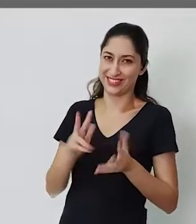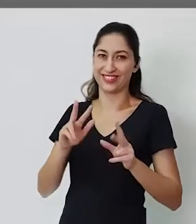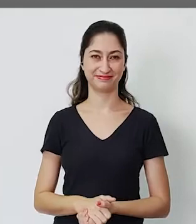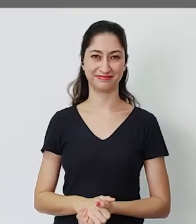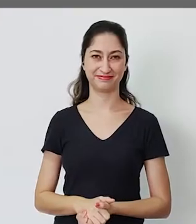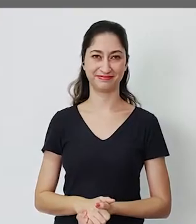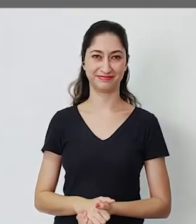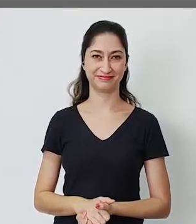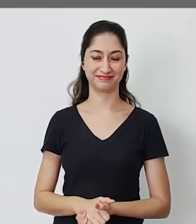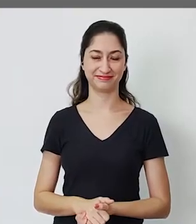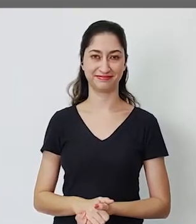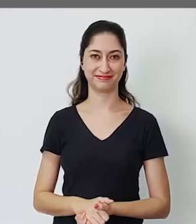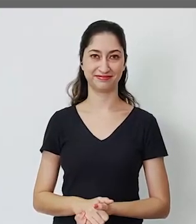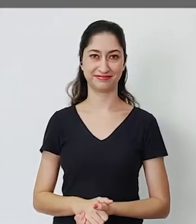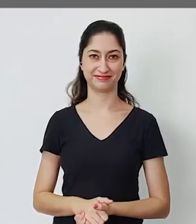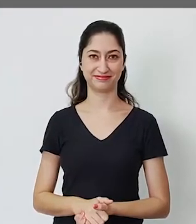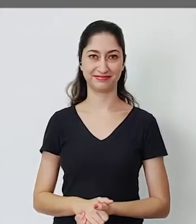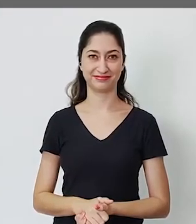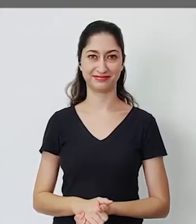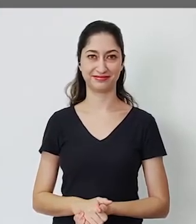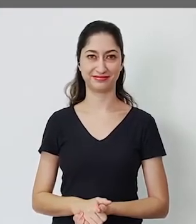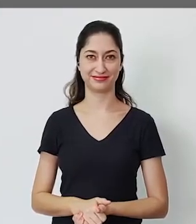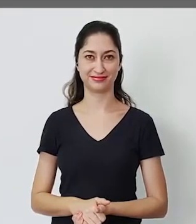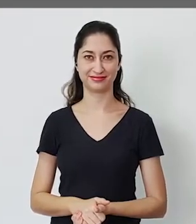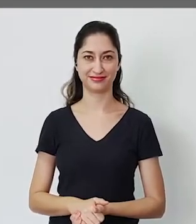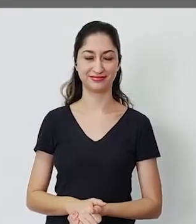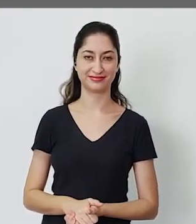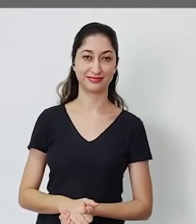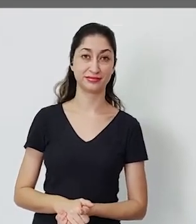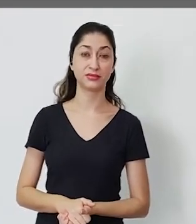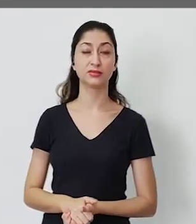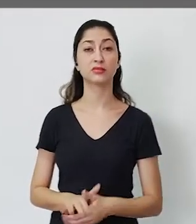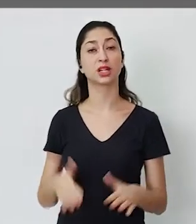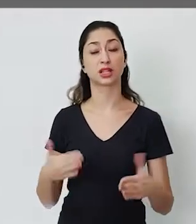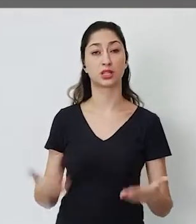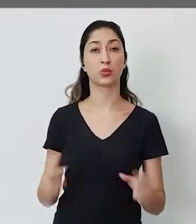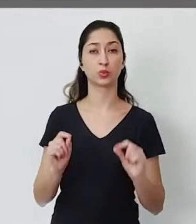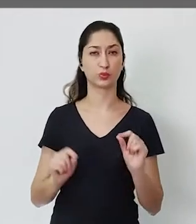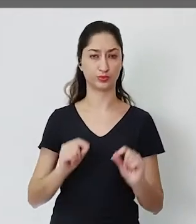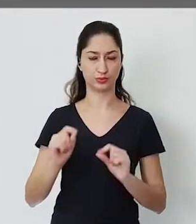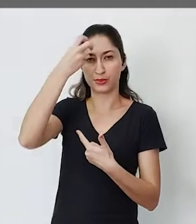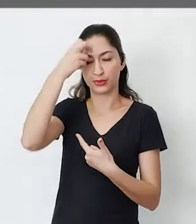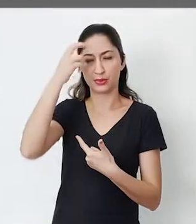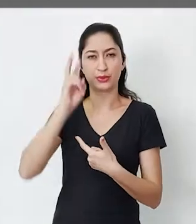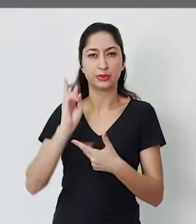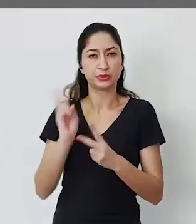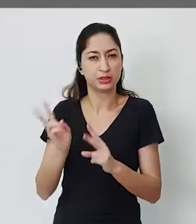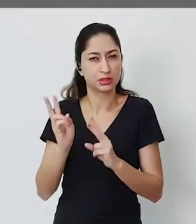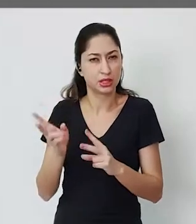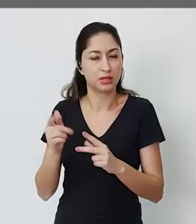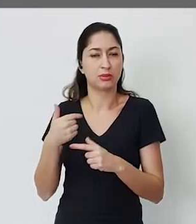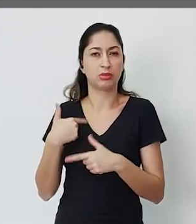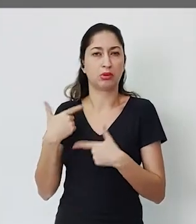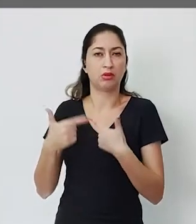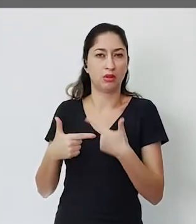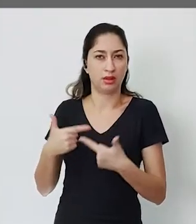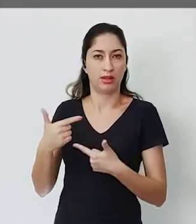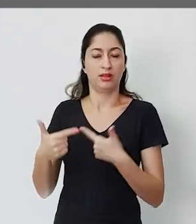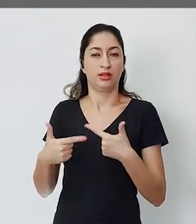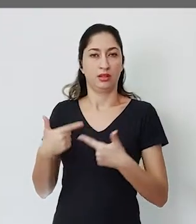de audiovisual, né, tem alguns materiais produzidos, e hoje eu estou aqui com o Russa